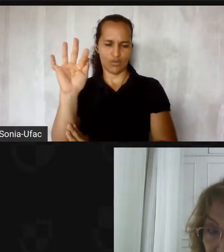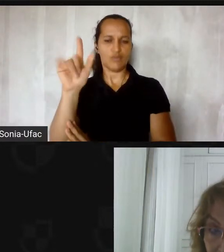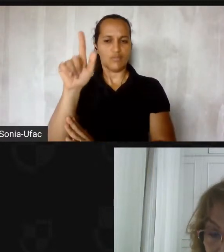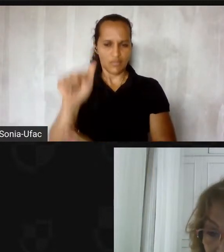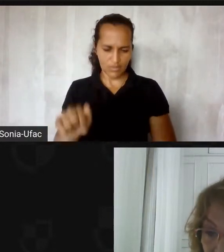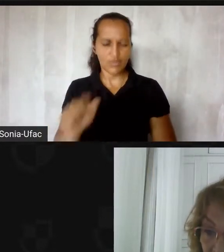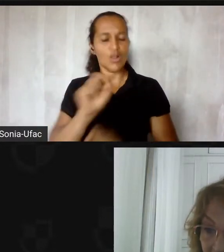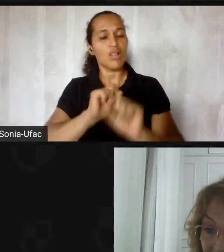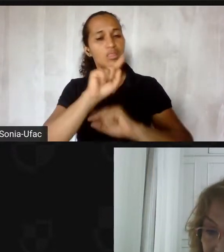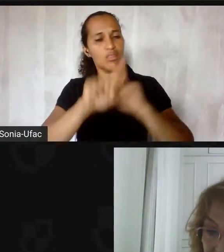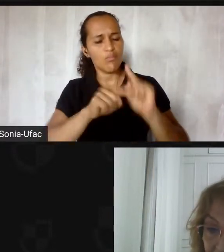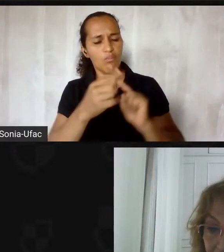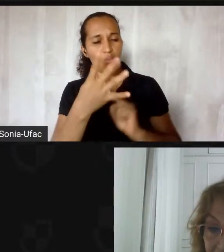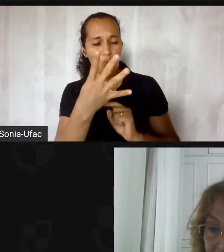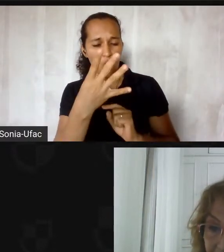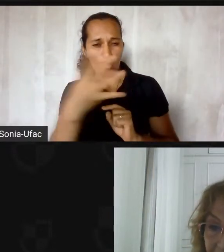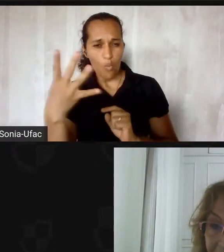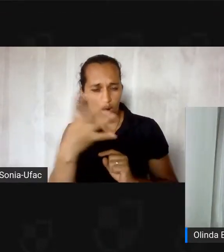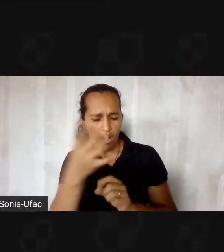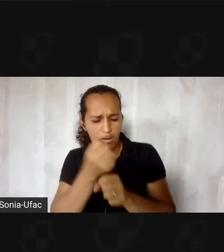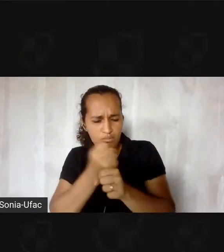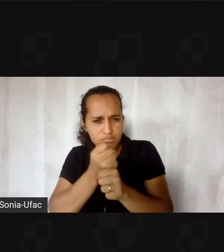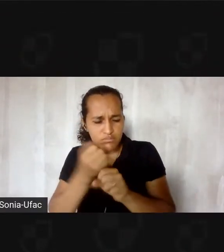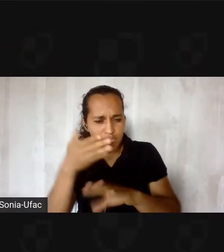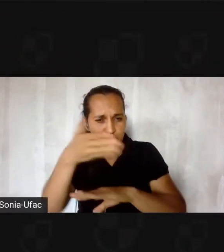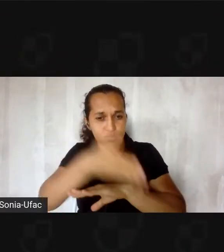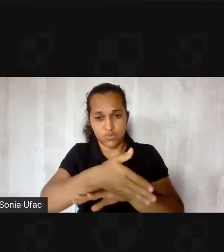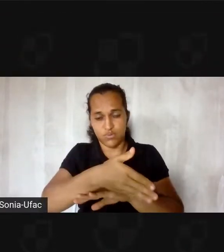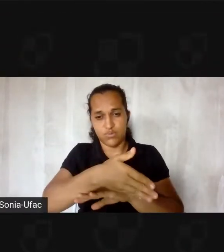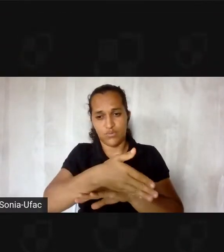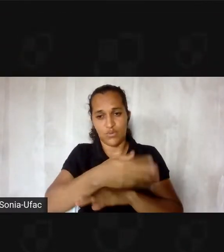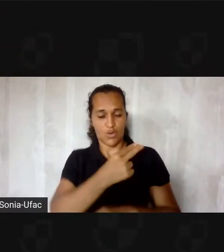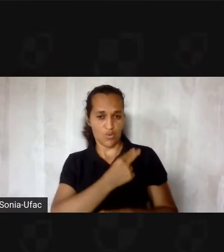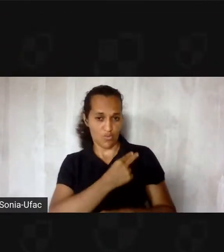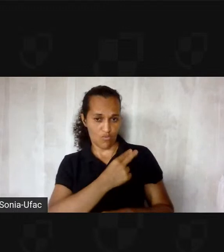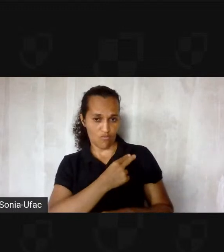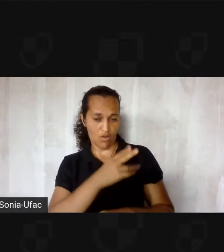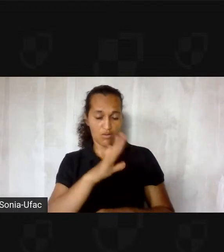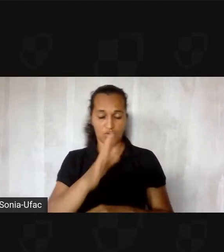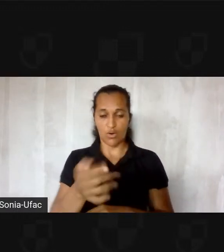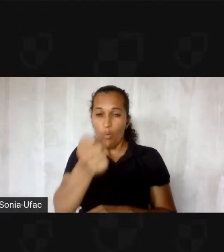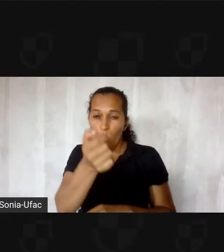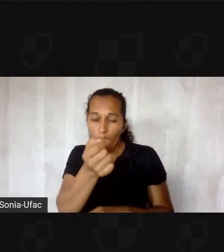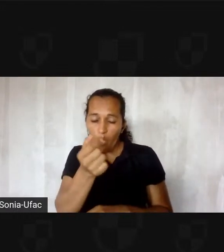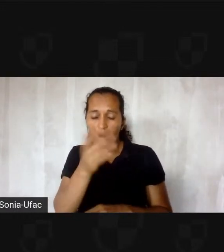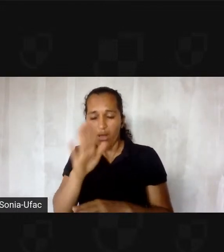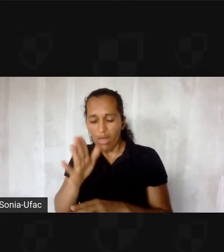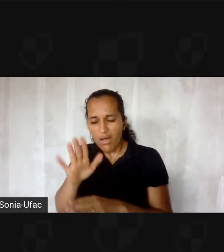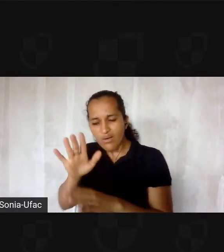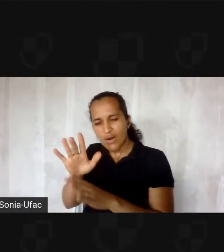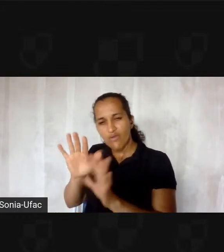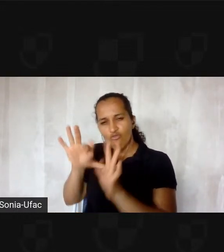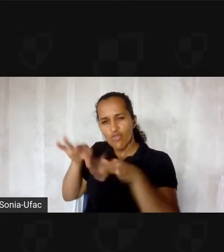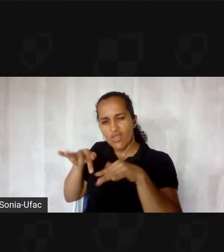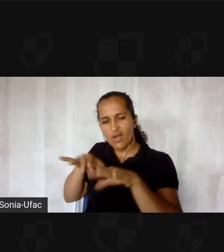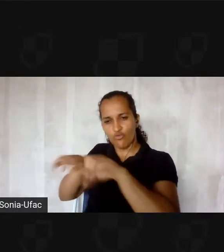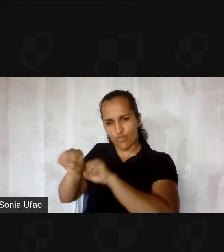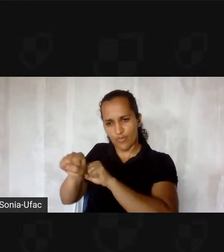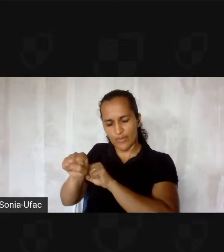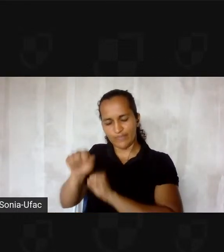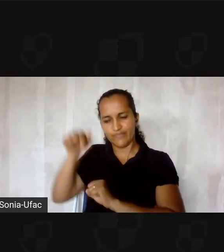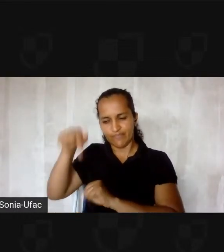anos entrando na universidade recém-formada, com efetivo exercício no